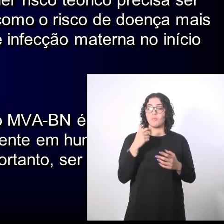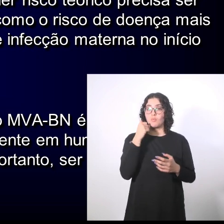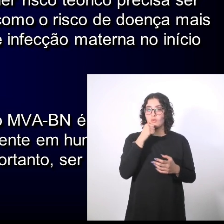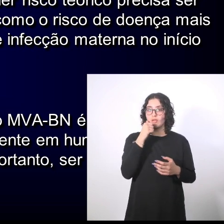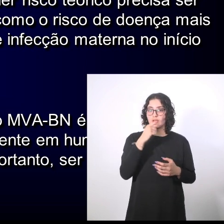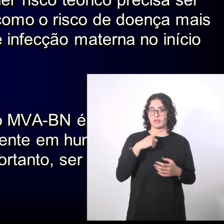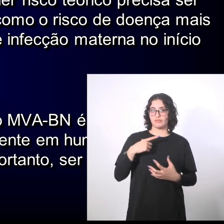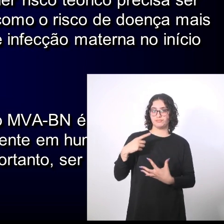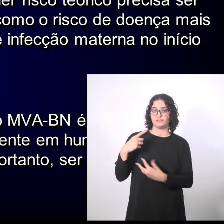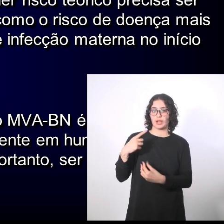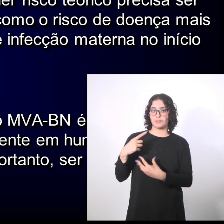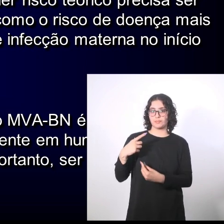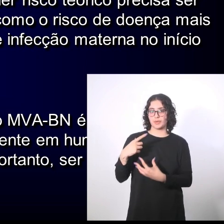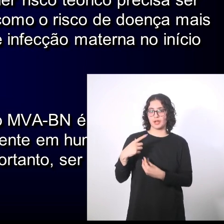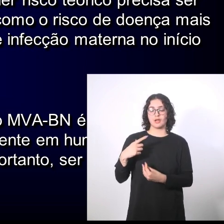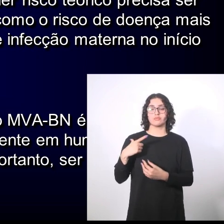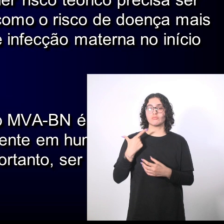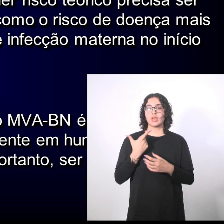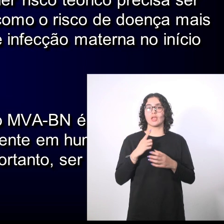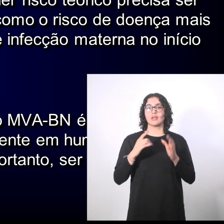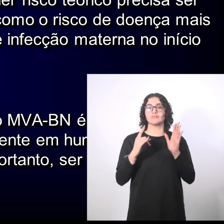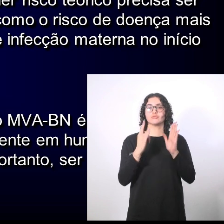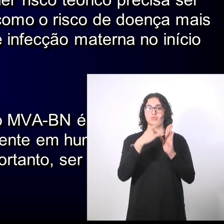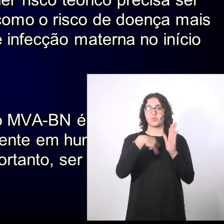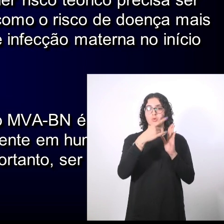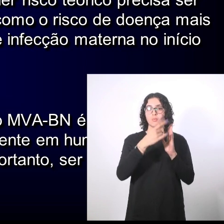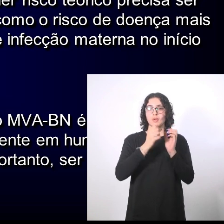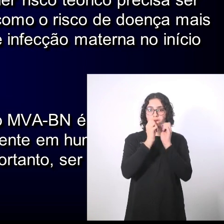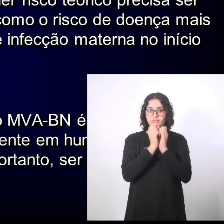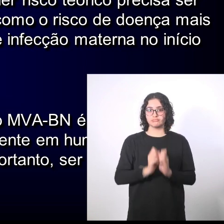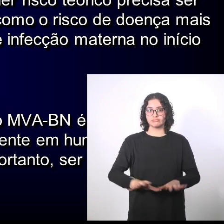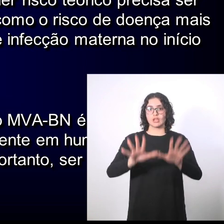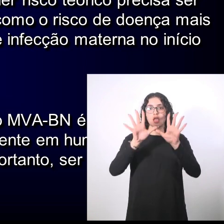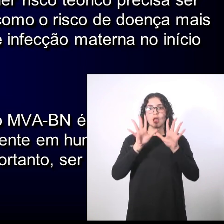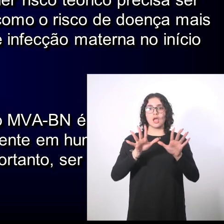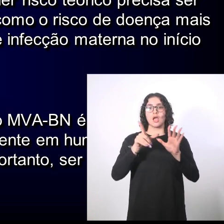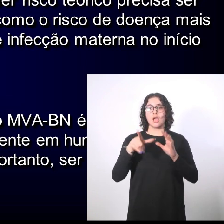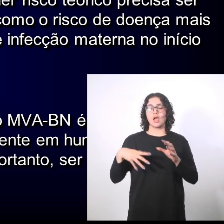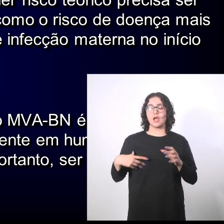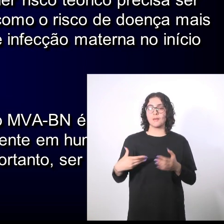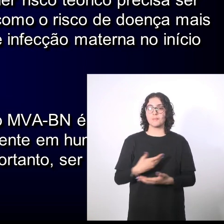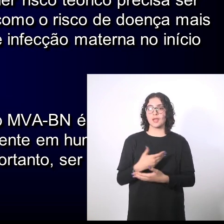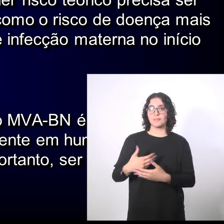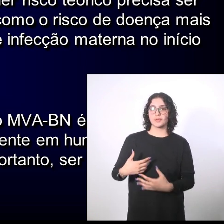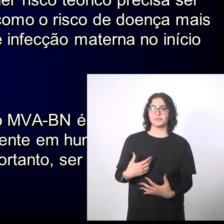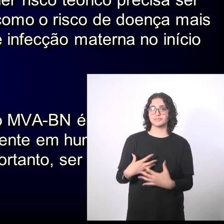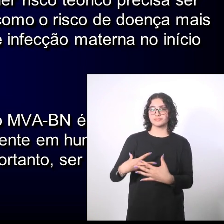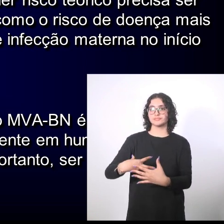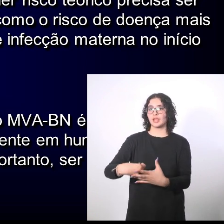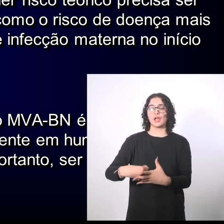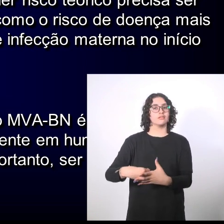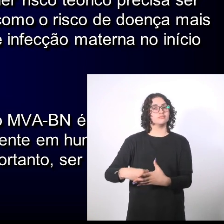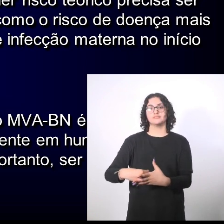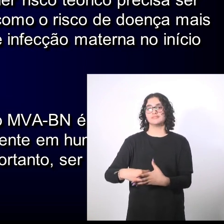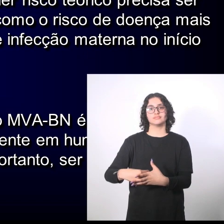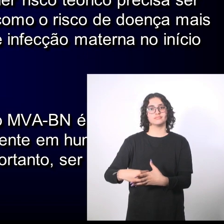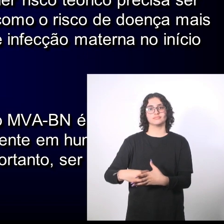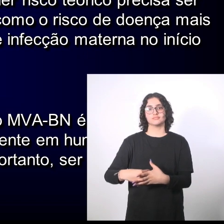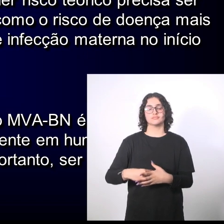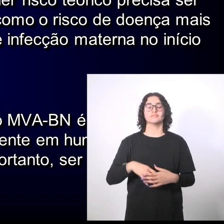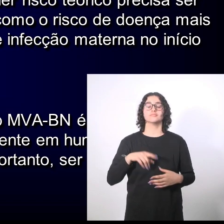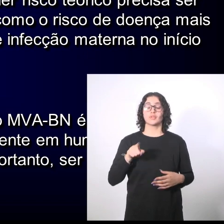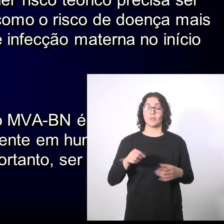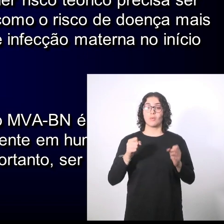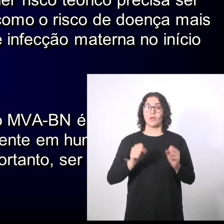há documentação de transmissão para o recém-nascido ou para o lactente pelo leite materno. Então, ela pode